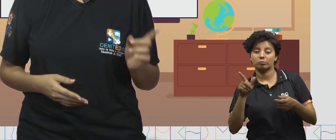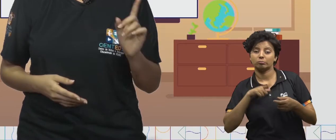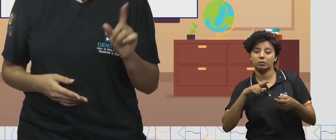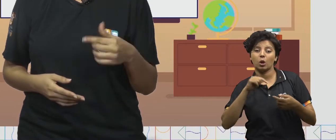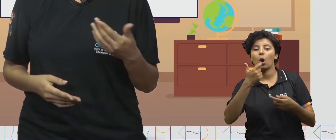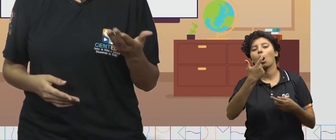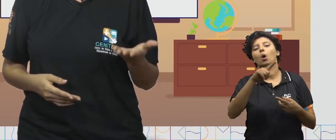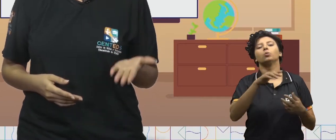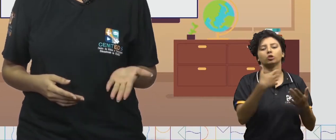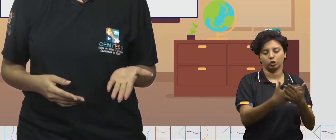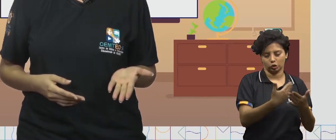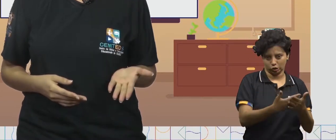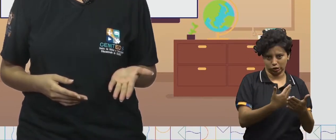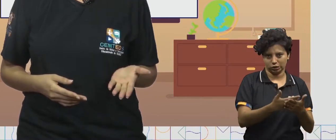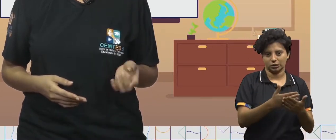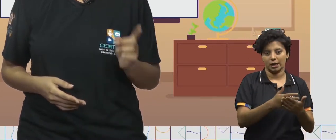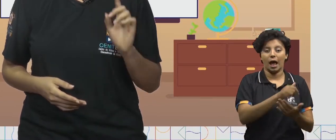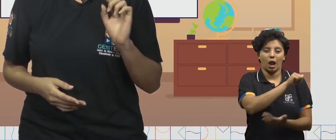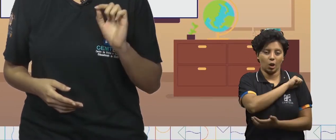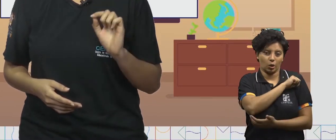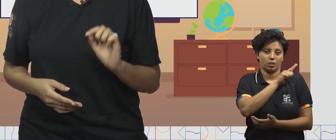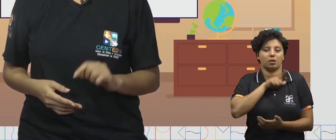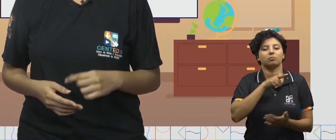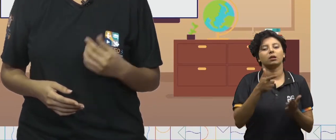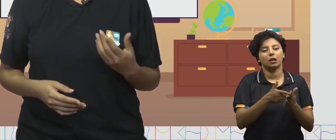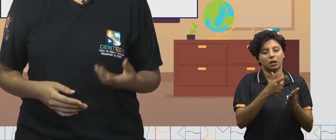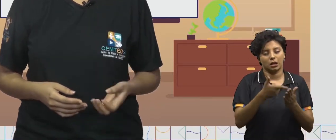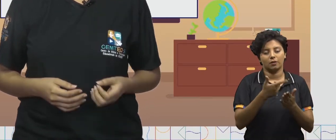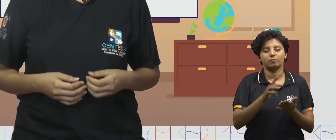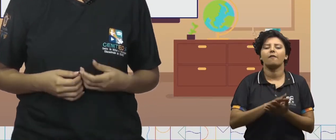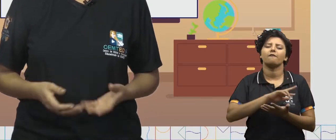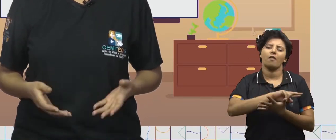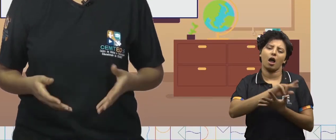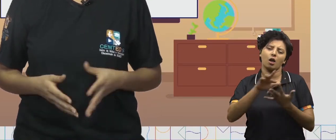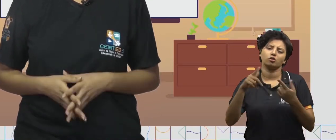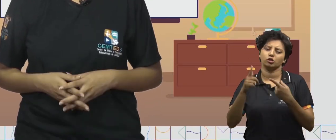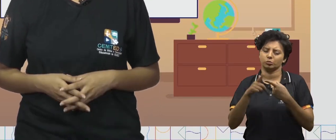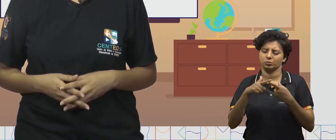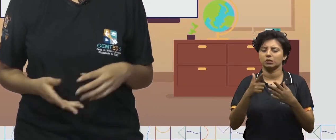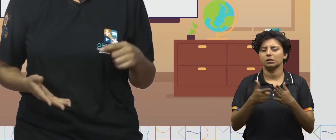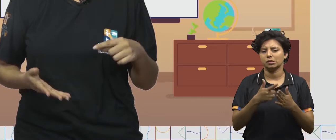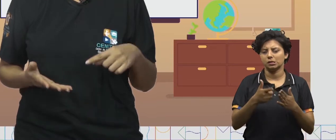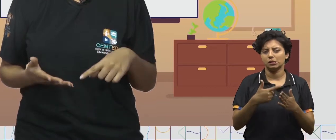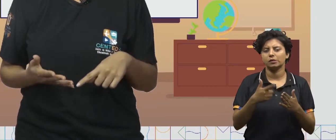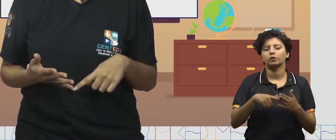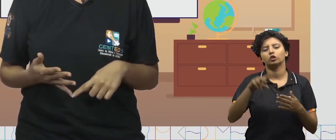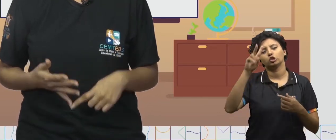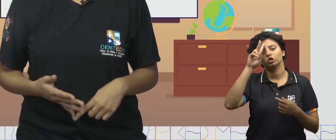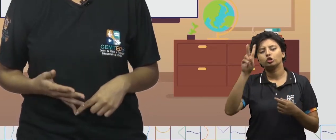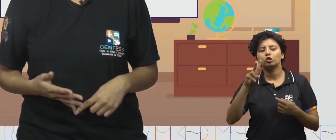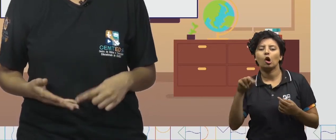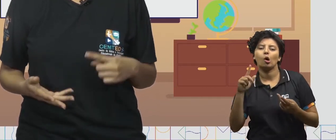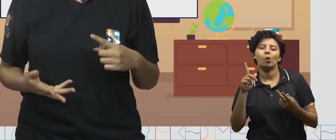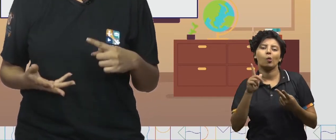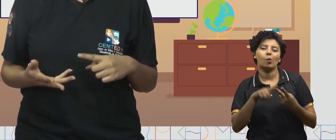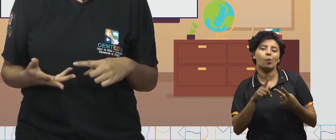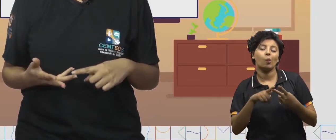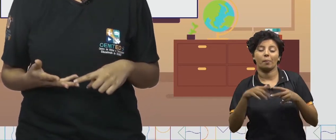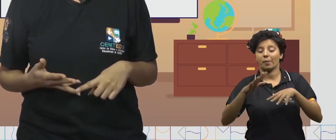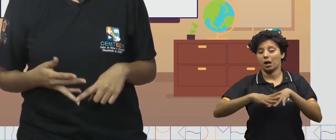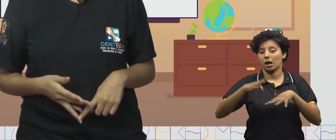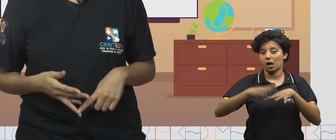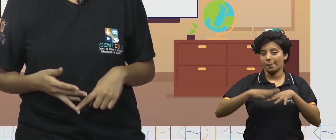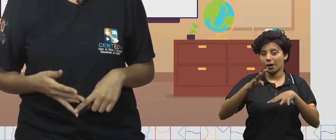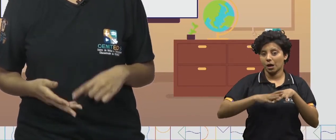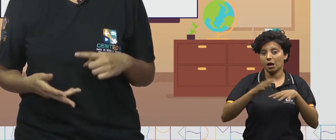professor ou os livros dos estudantes. Há diversos tipos de livros em sala de aula. Livros de historinhas, livros